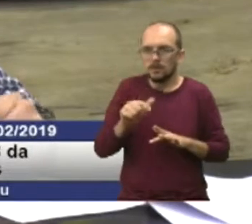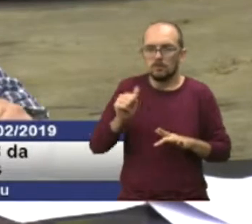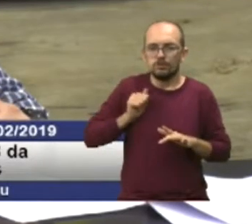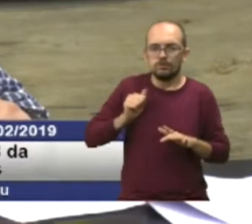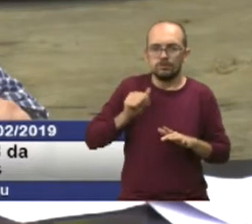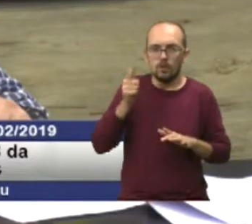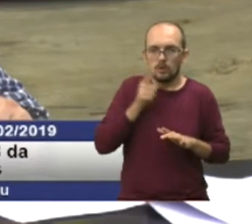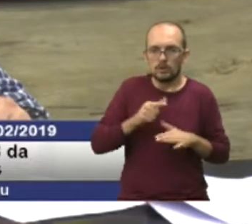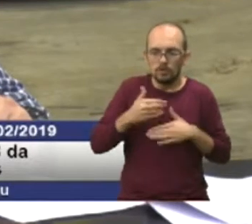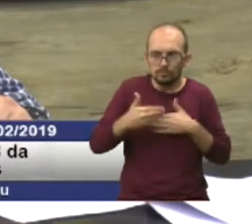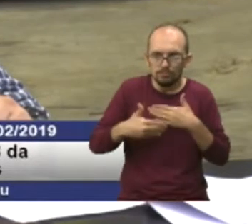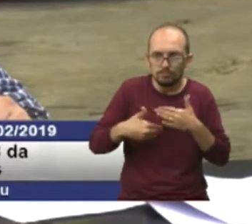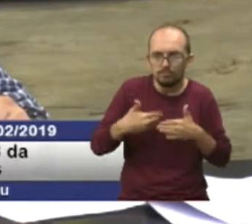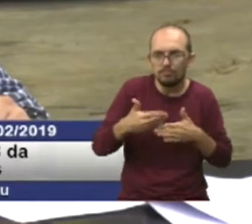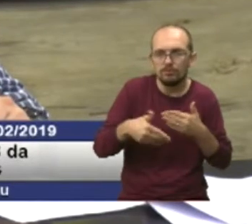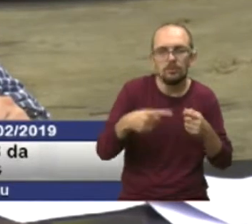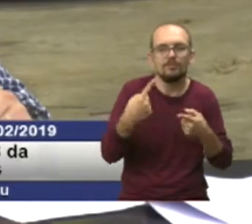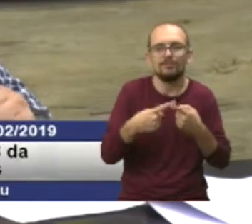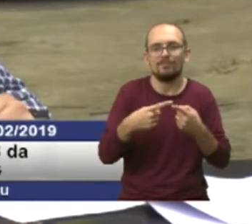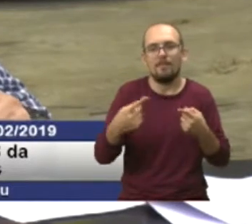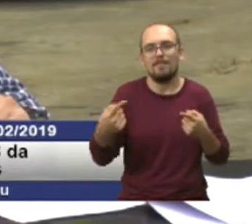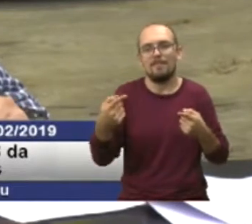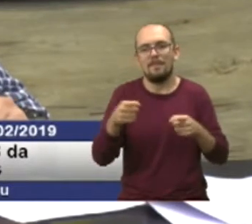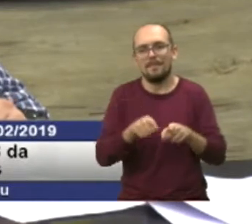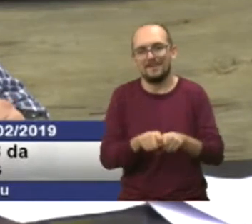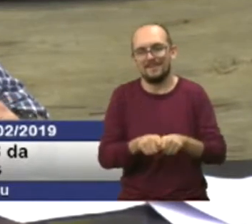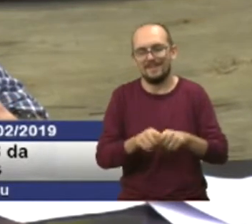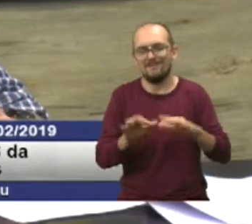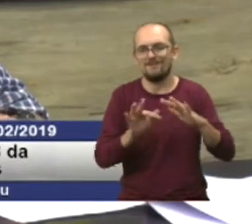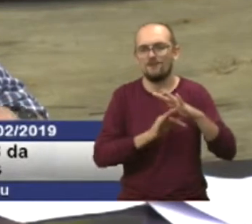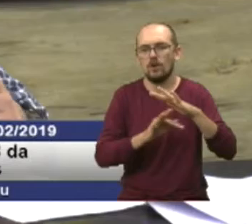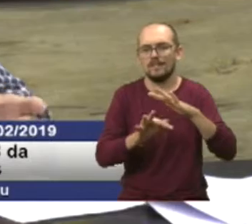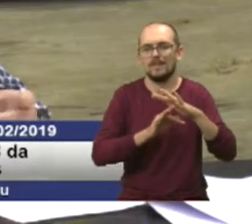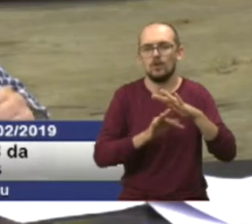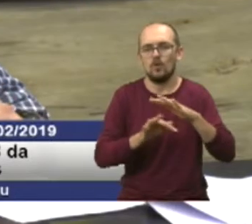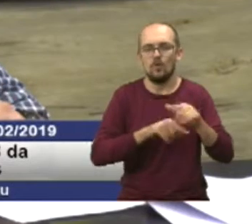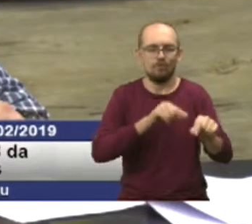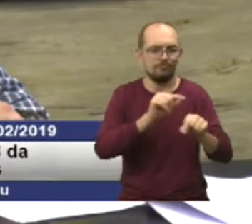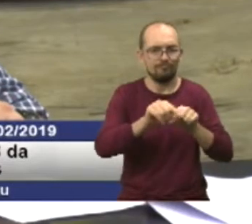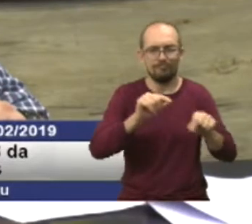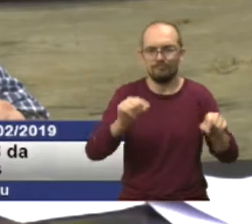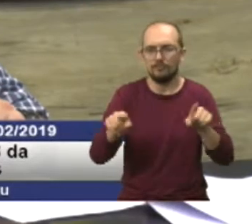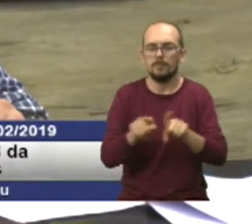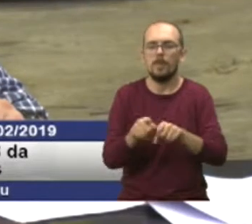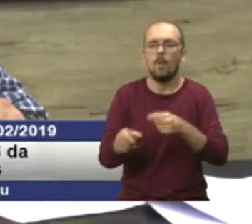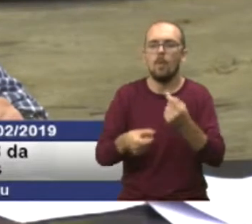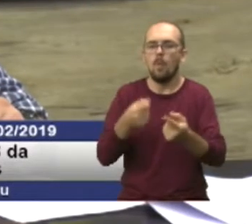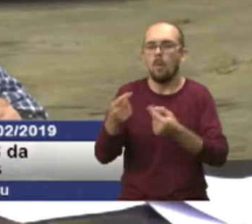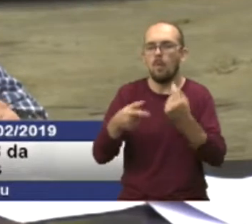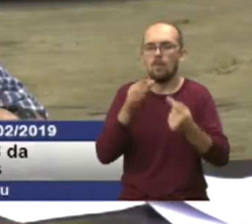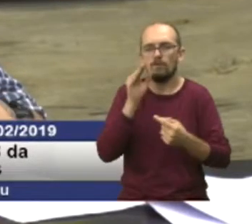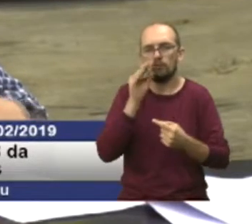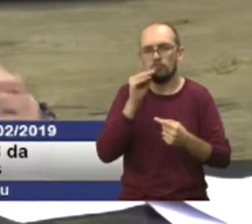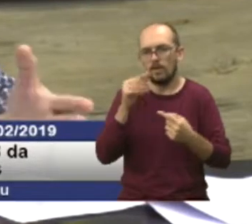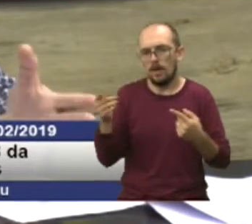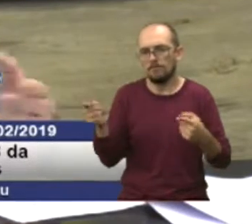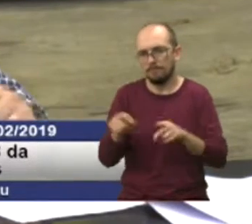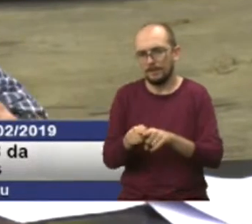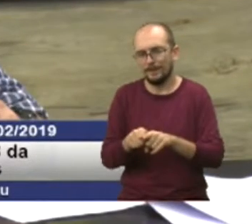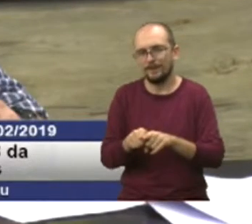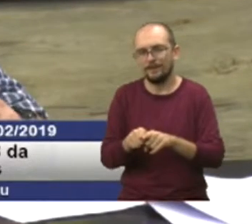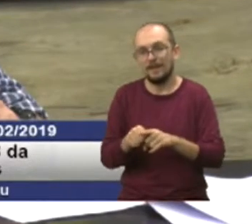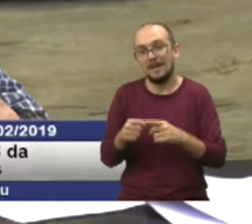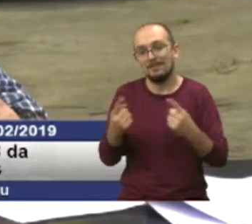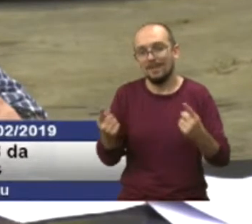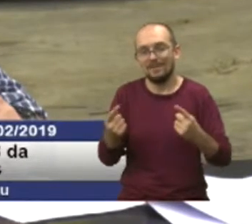essa parceria que nós tivemos com muitos fornecedores e também com os funcionários, embora não